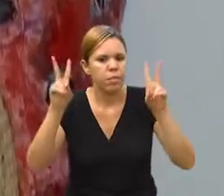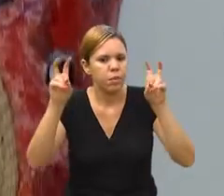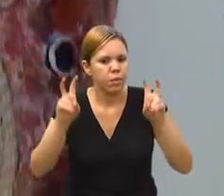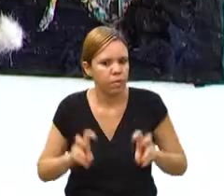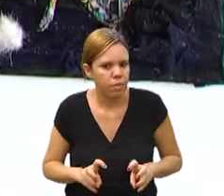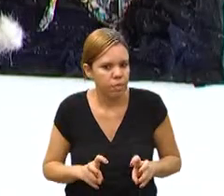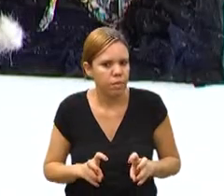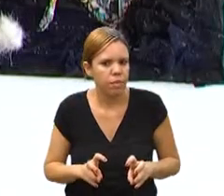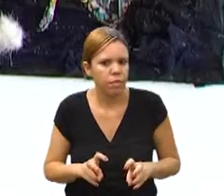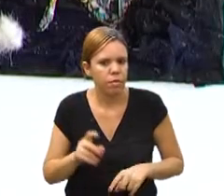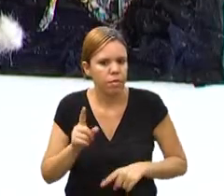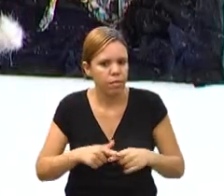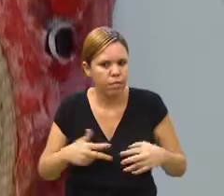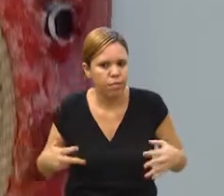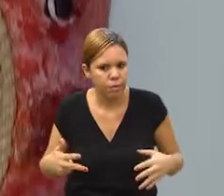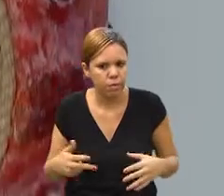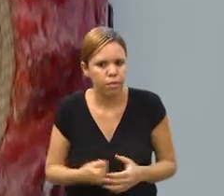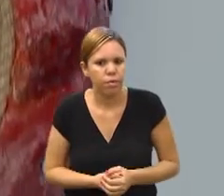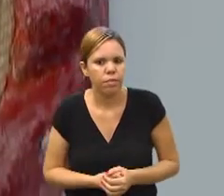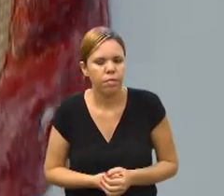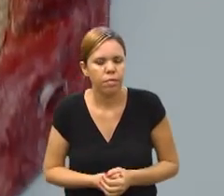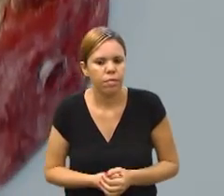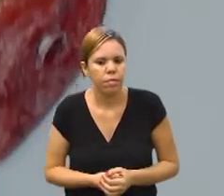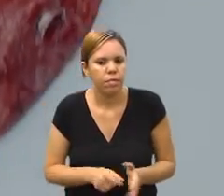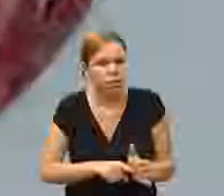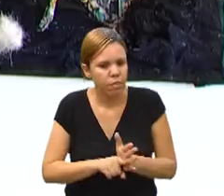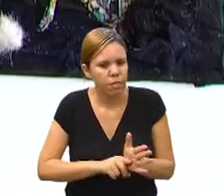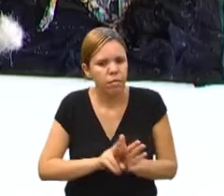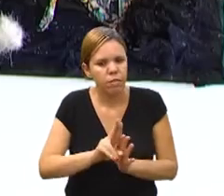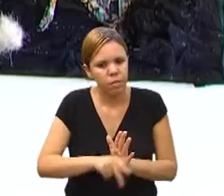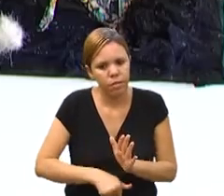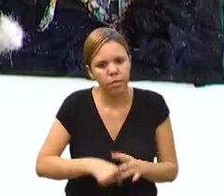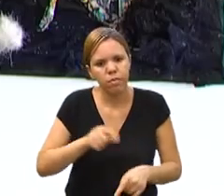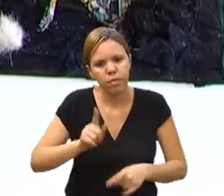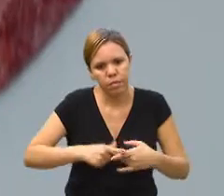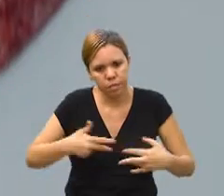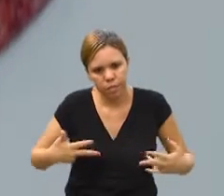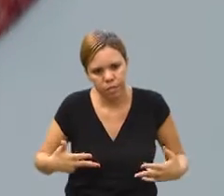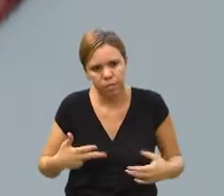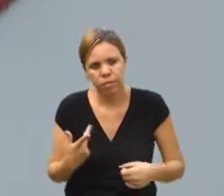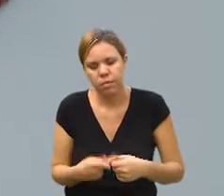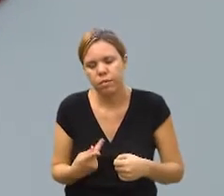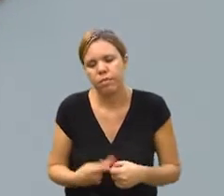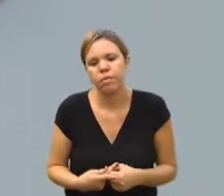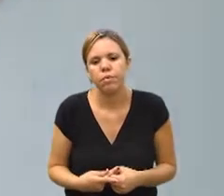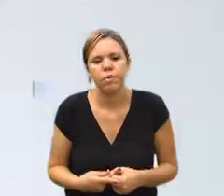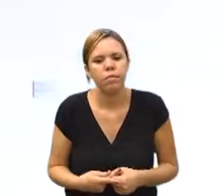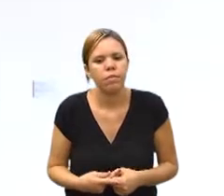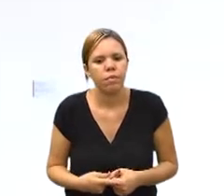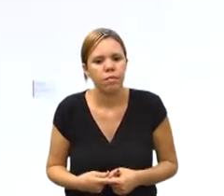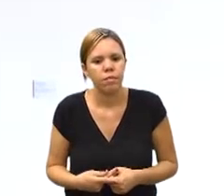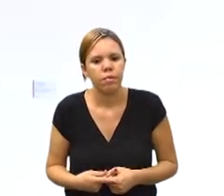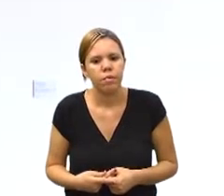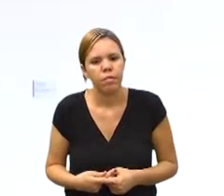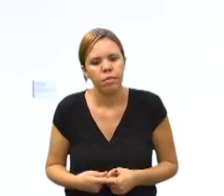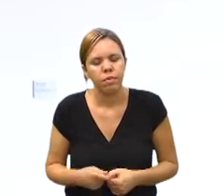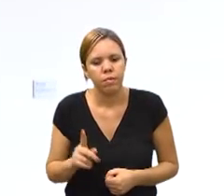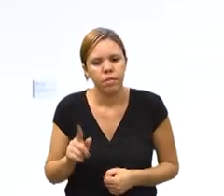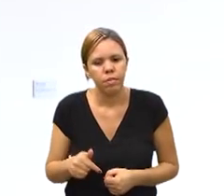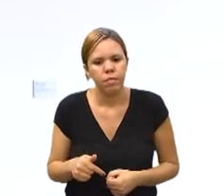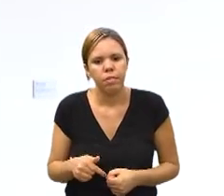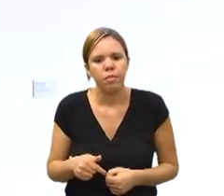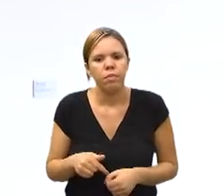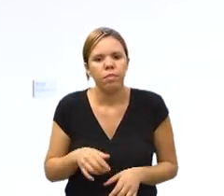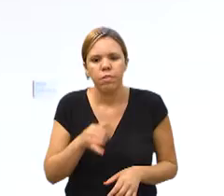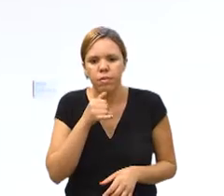a plasticidade dos materiais, então vou estar estudando vários tipos de materiais. Vou estar trazendo... A grande questão do meu trabalho, na verdade, é o